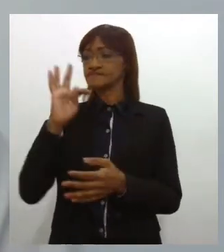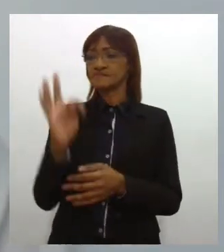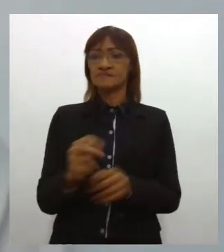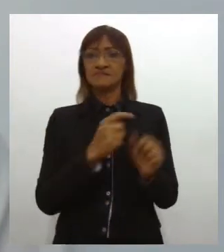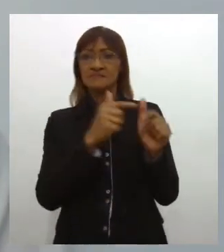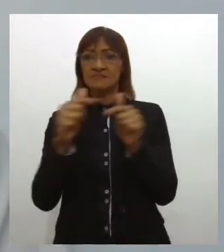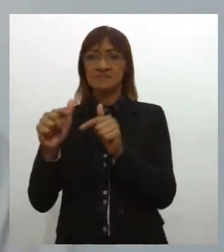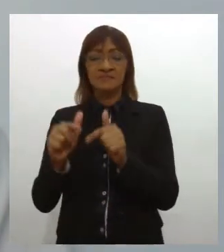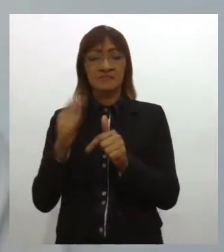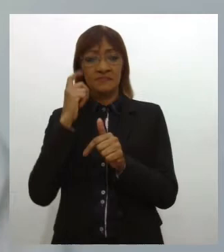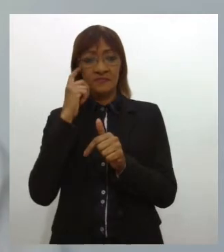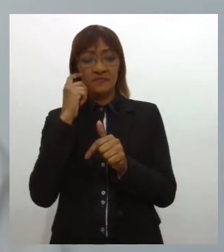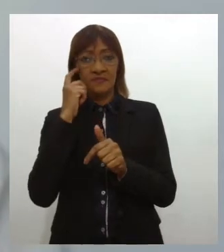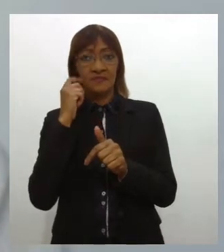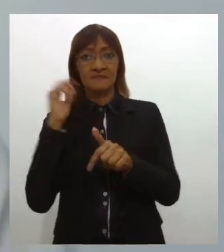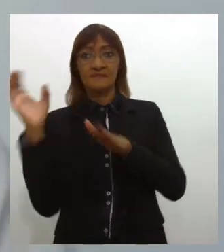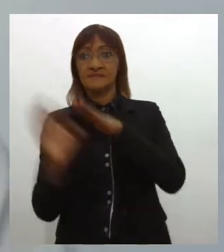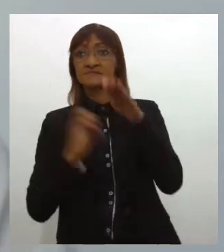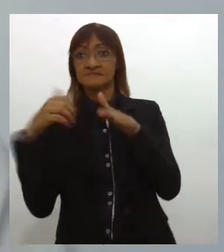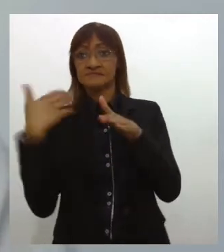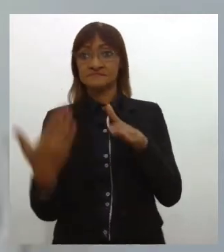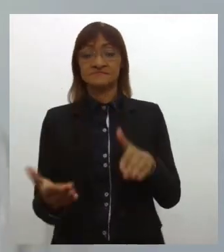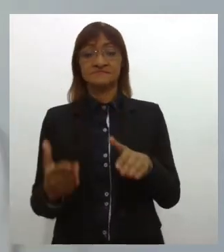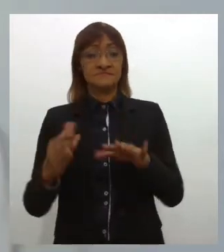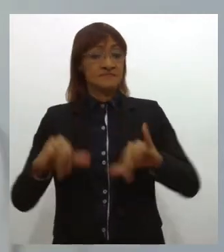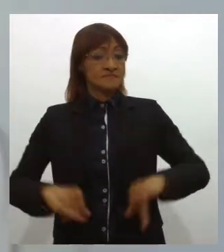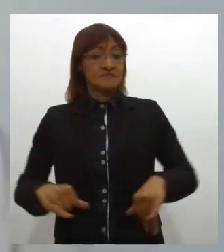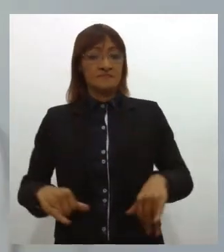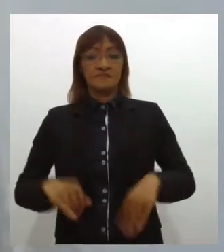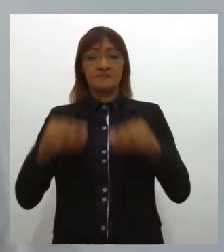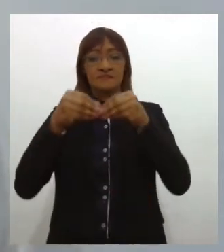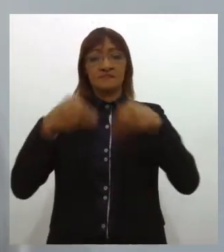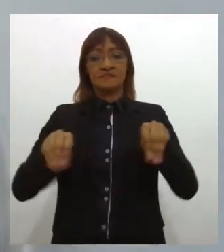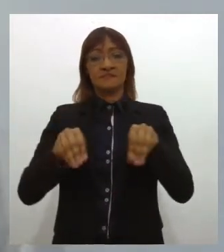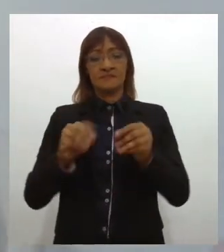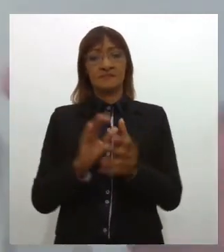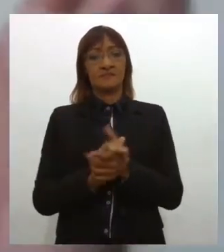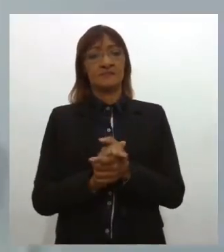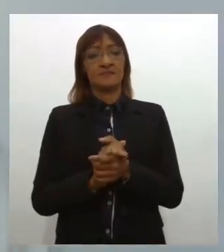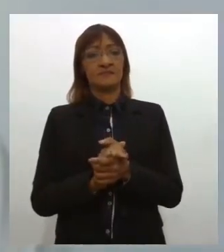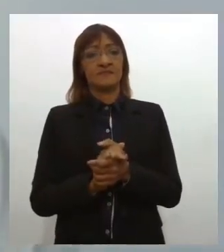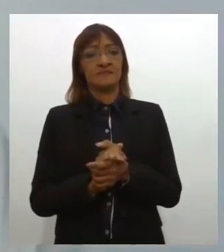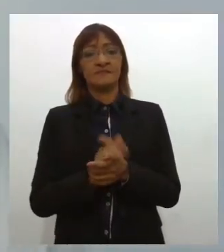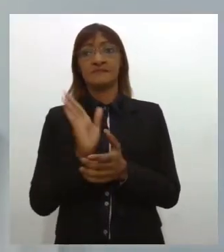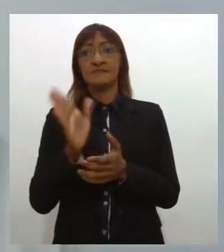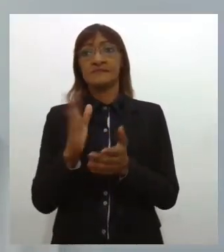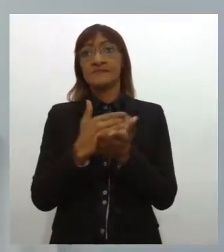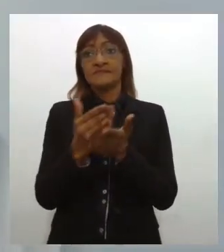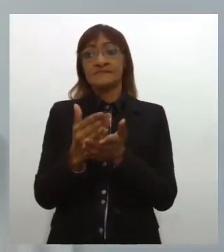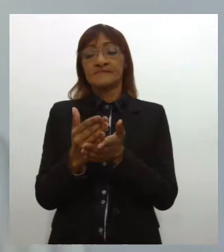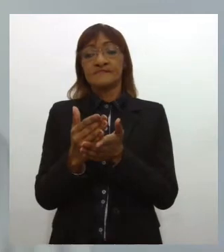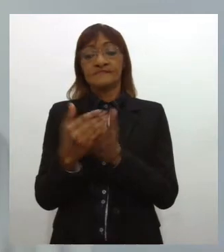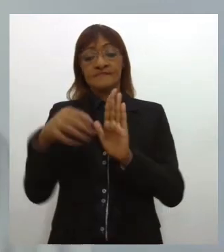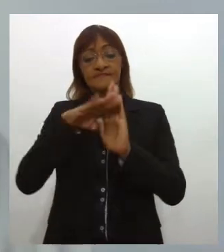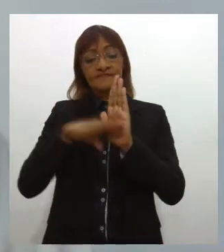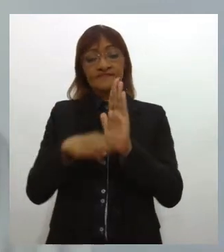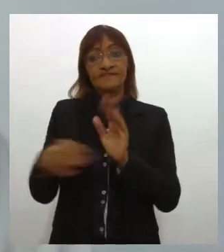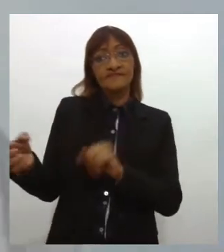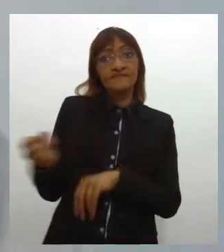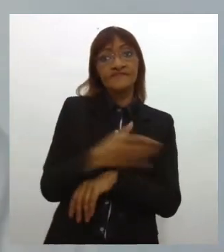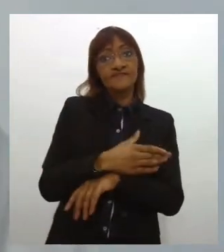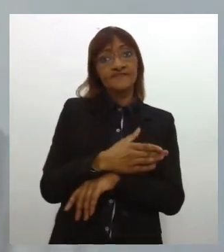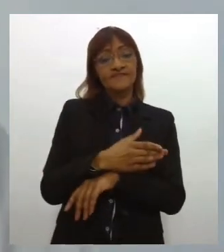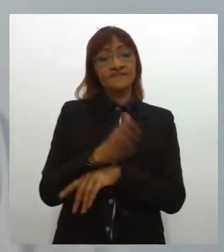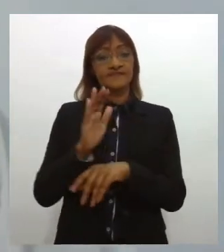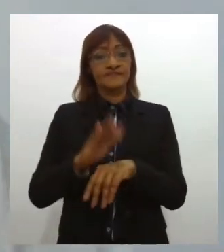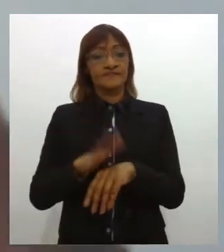sofrendo alterações. Então tudo isso tivemos que praticamente começar um novo plano a